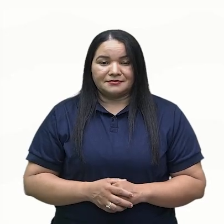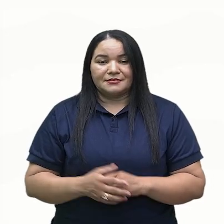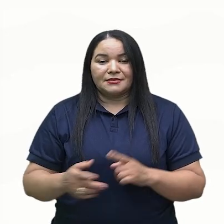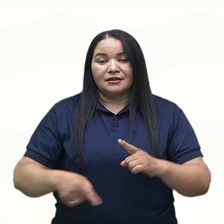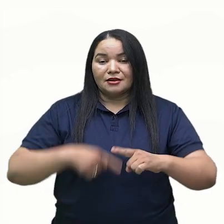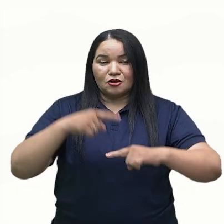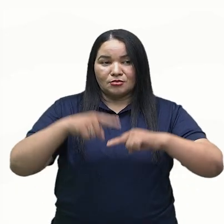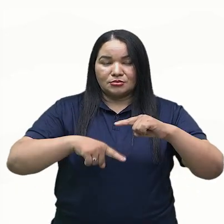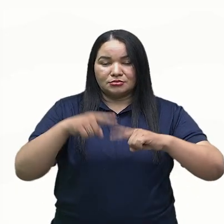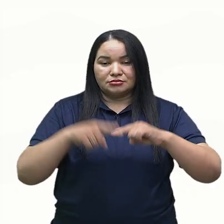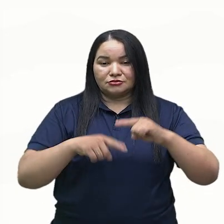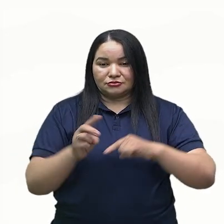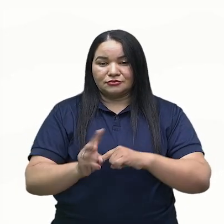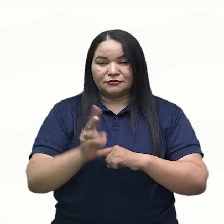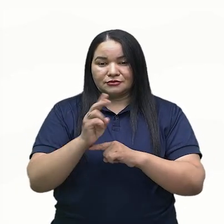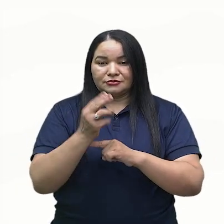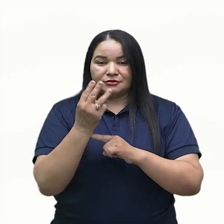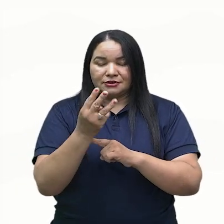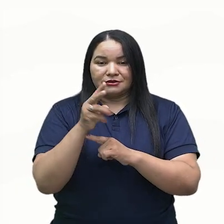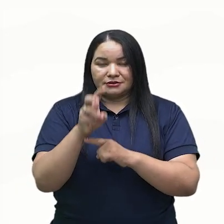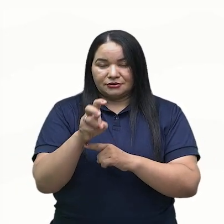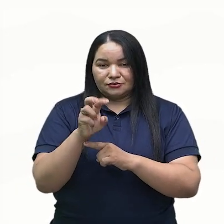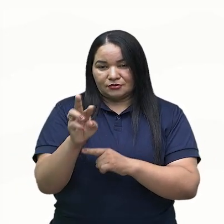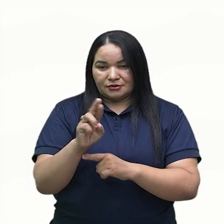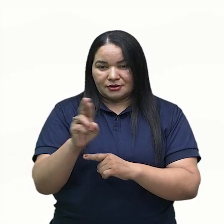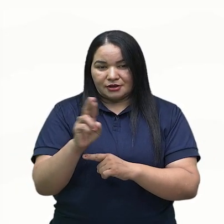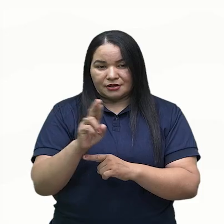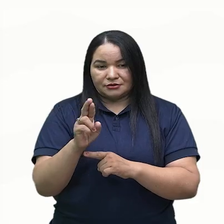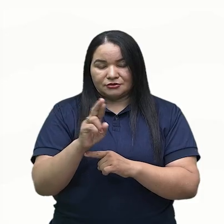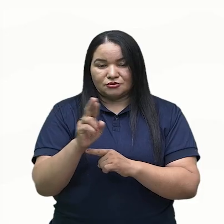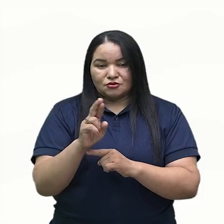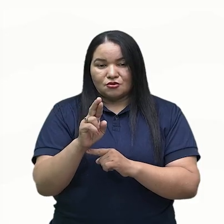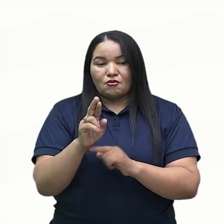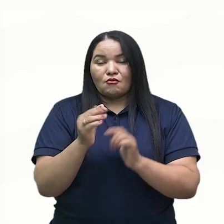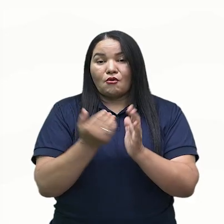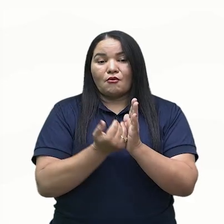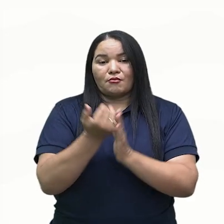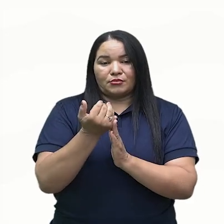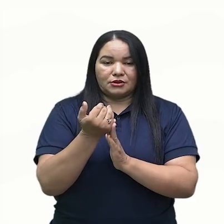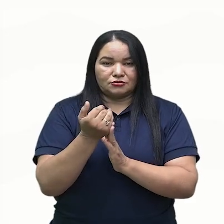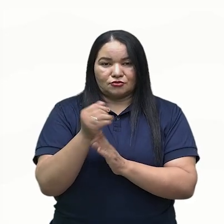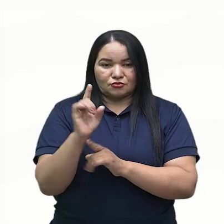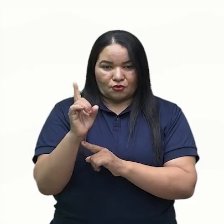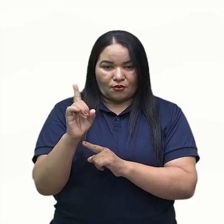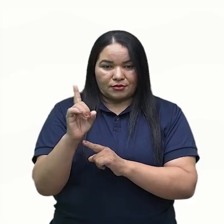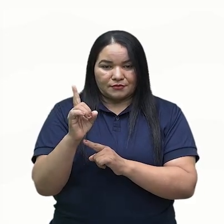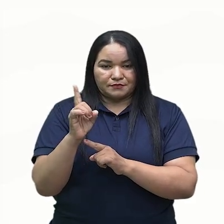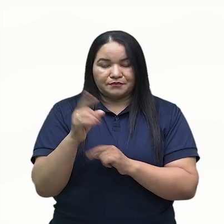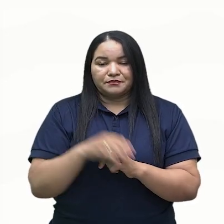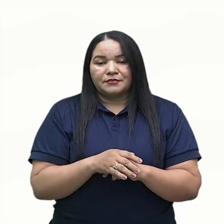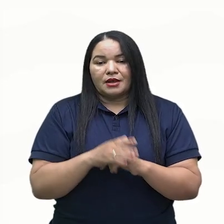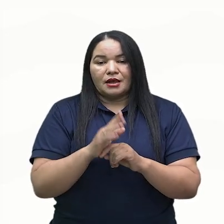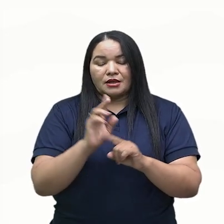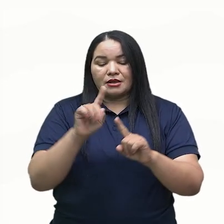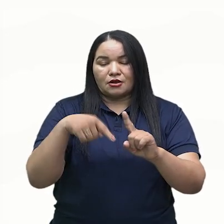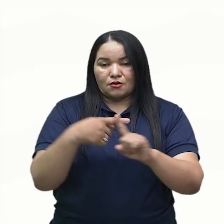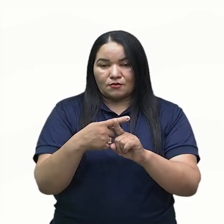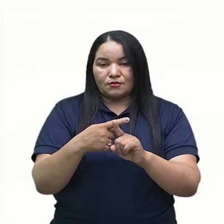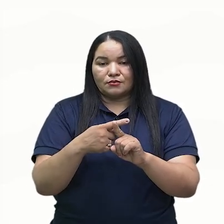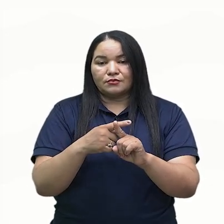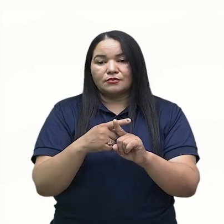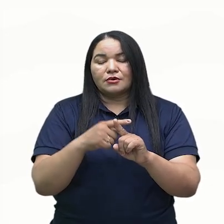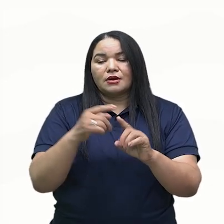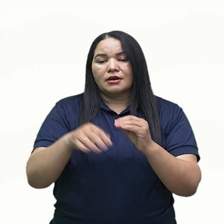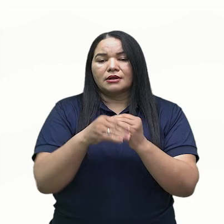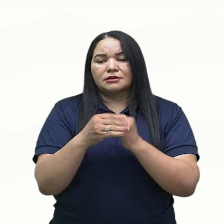lá. Um produto custava R$ 35,00 com o aumento do dólar. Ele